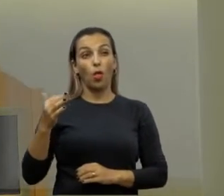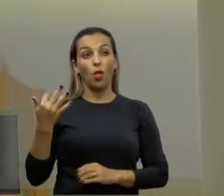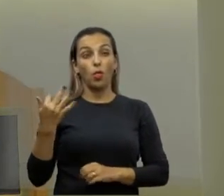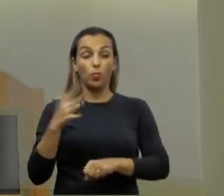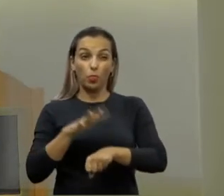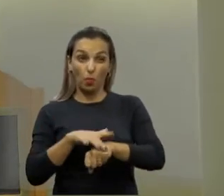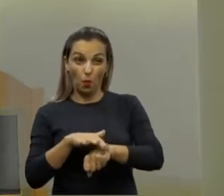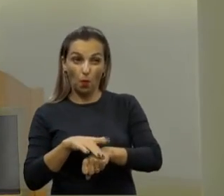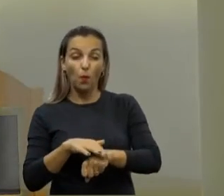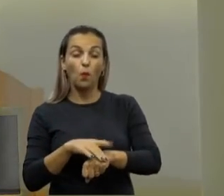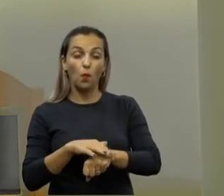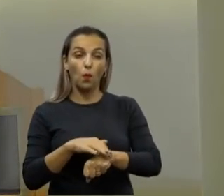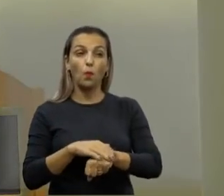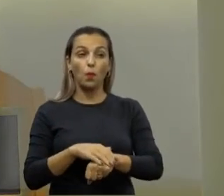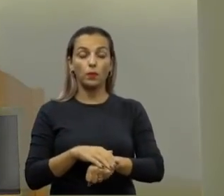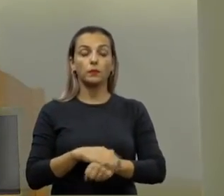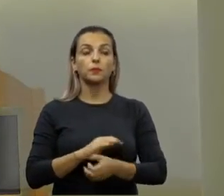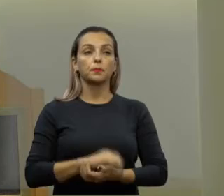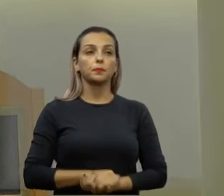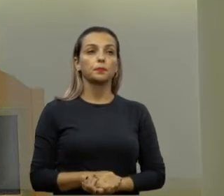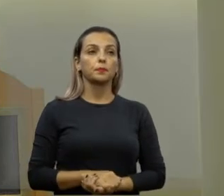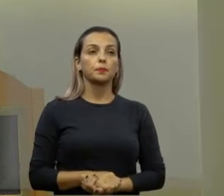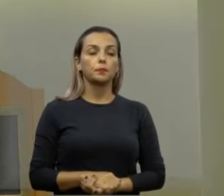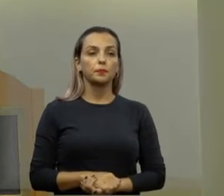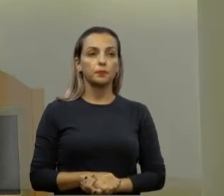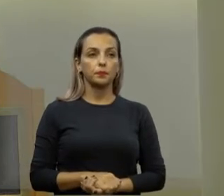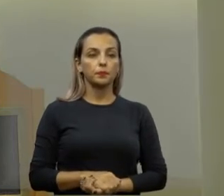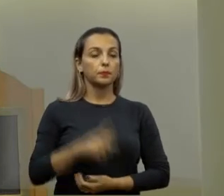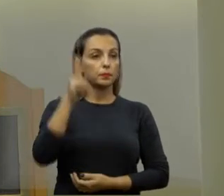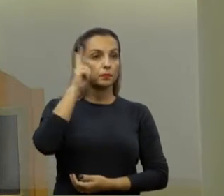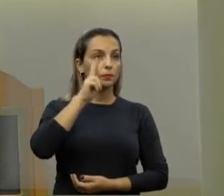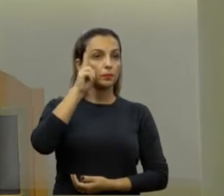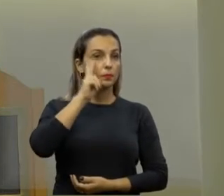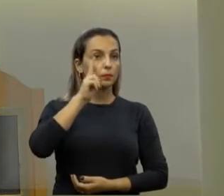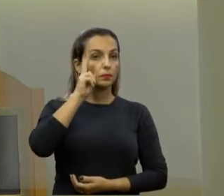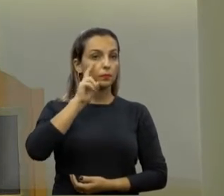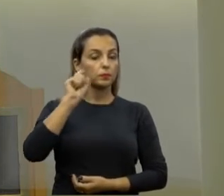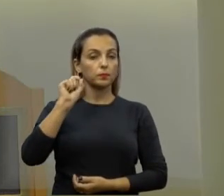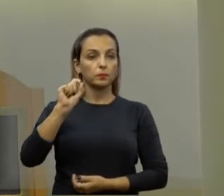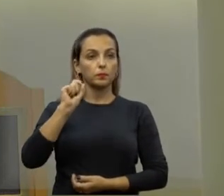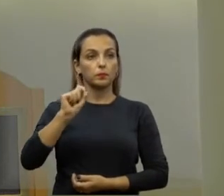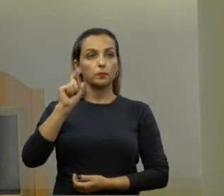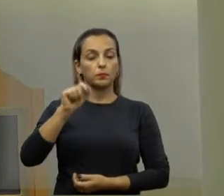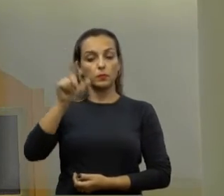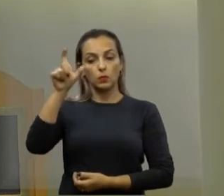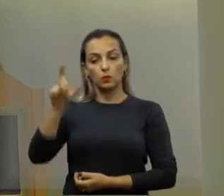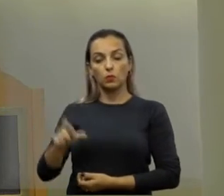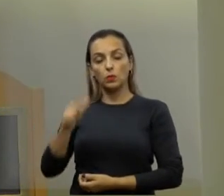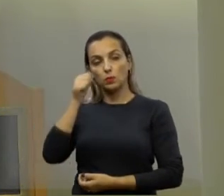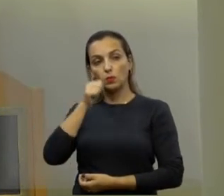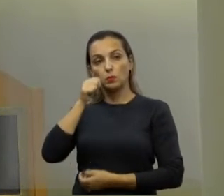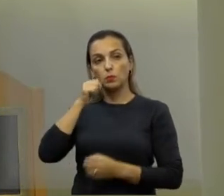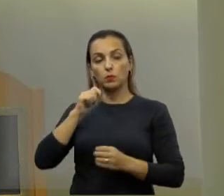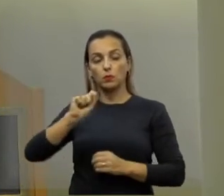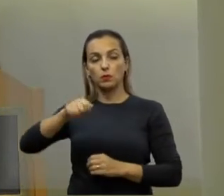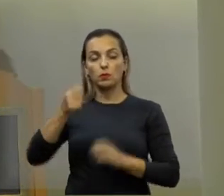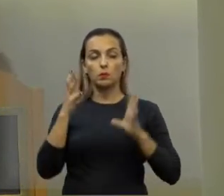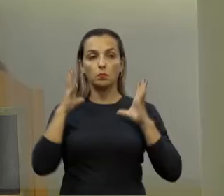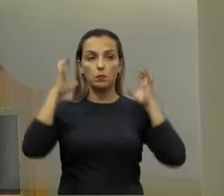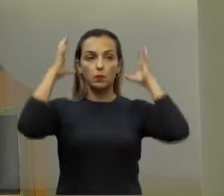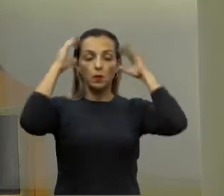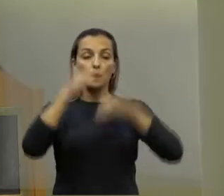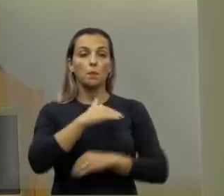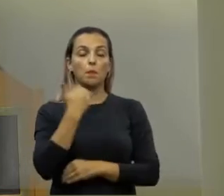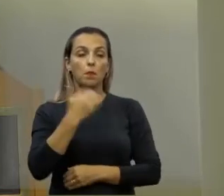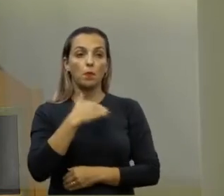amigo e começar também dizendo que a gente tem que lembrar sempre da morte de Marielle e que muitas